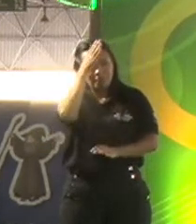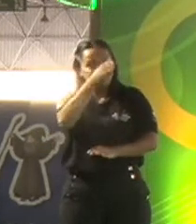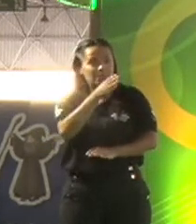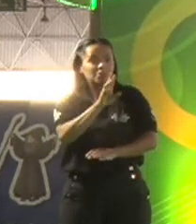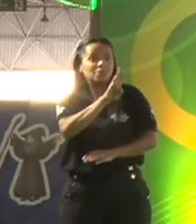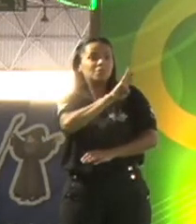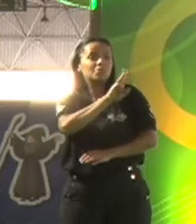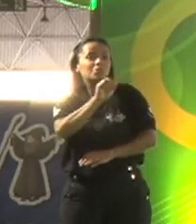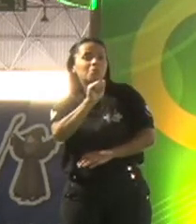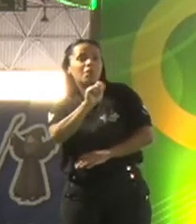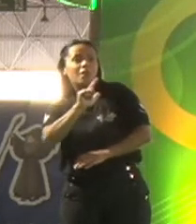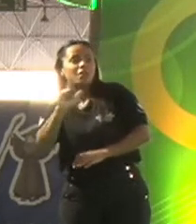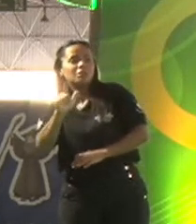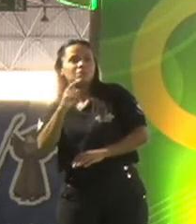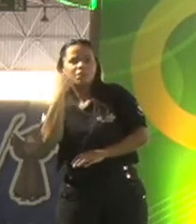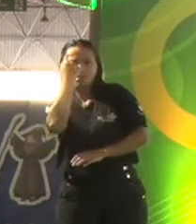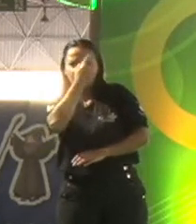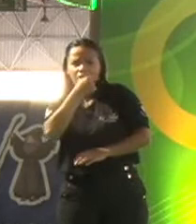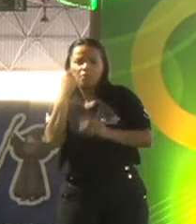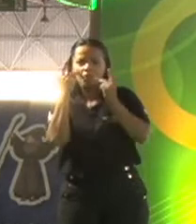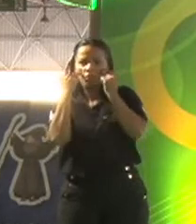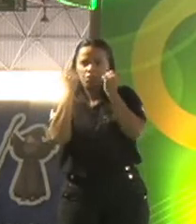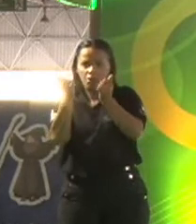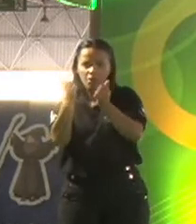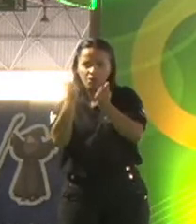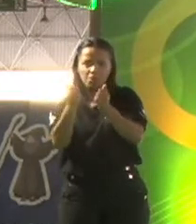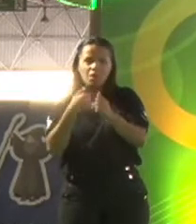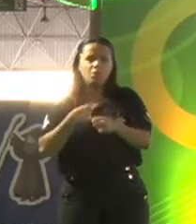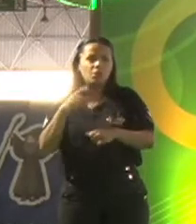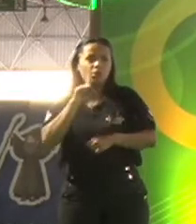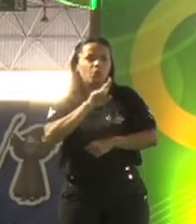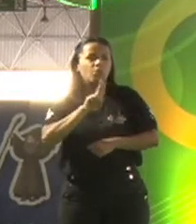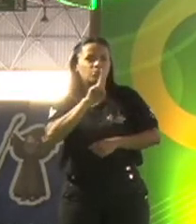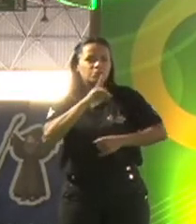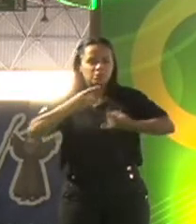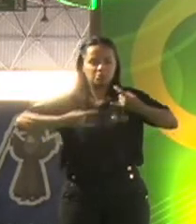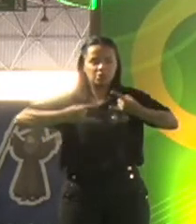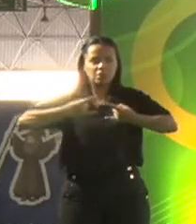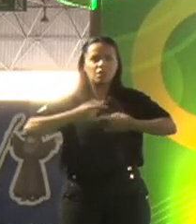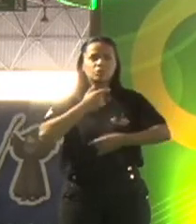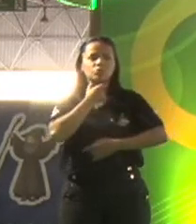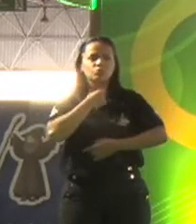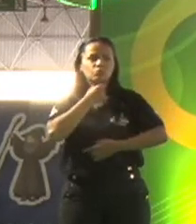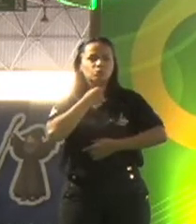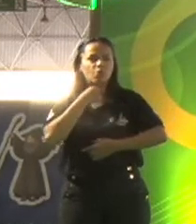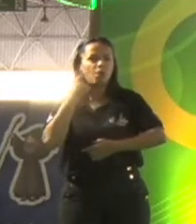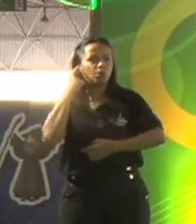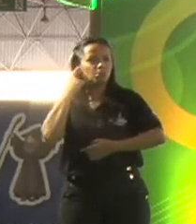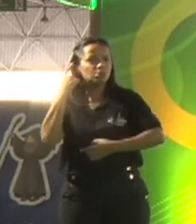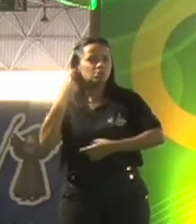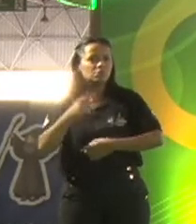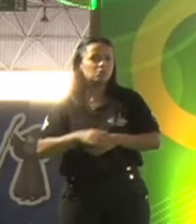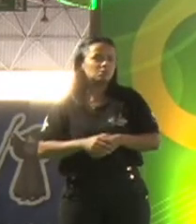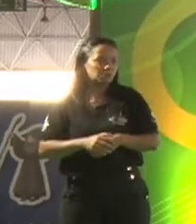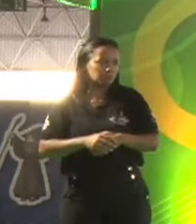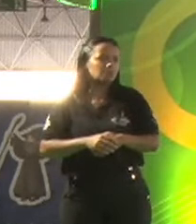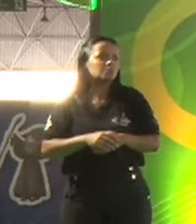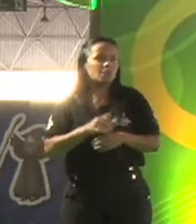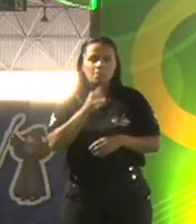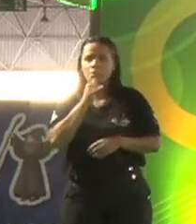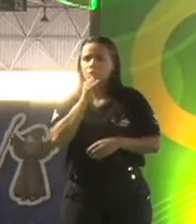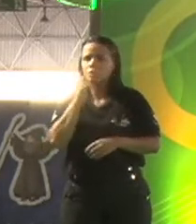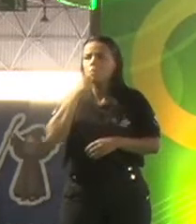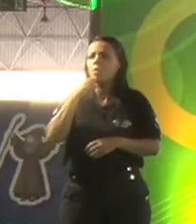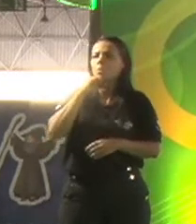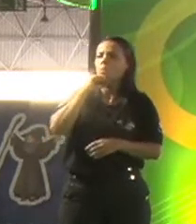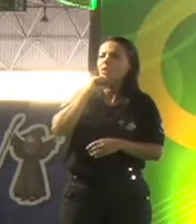ele não tem um rosto tradicional eles usam muito pesado a questão de som você também é muito importante afinal de contas quando sua mãe